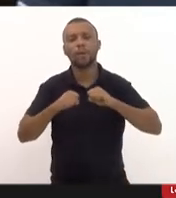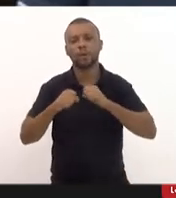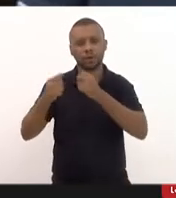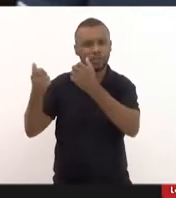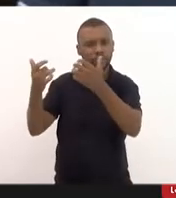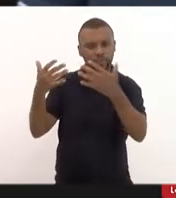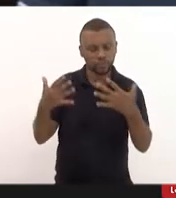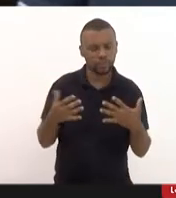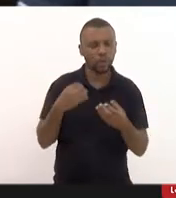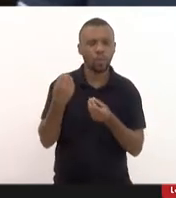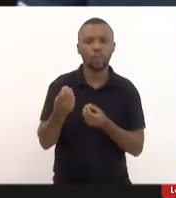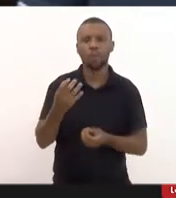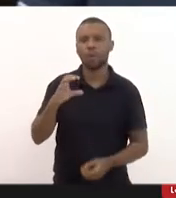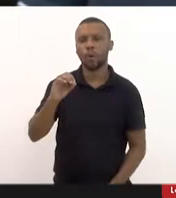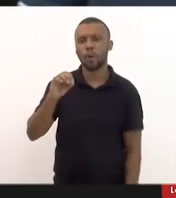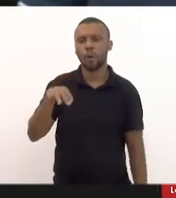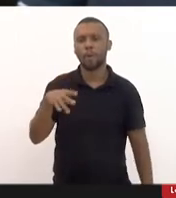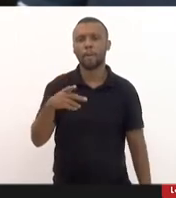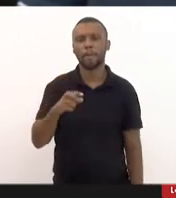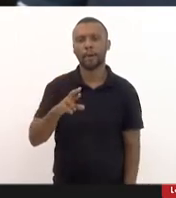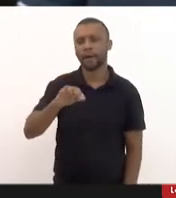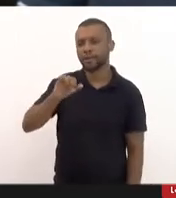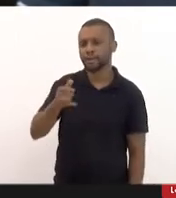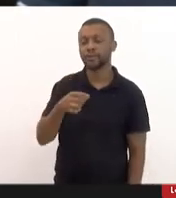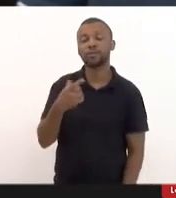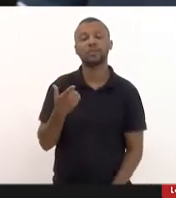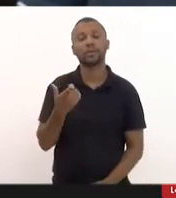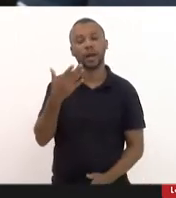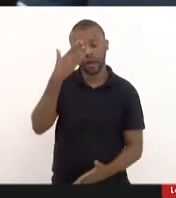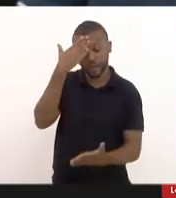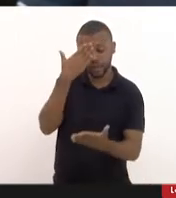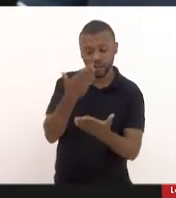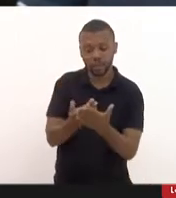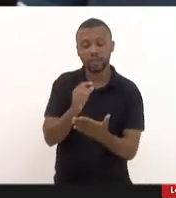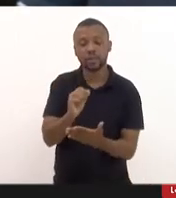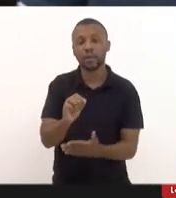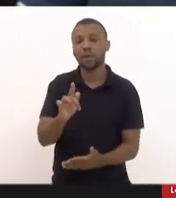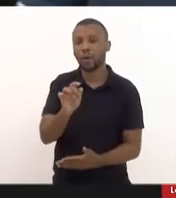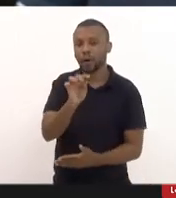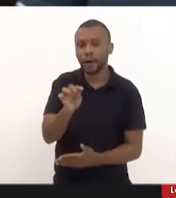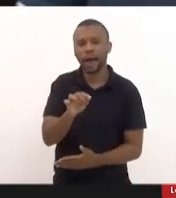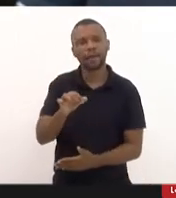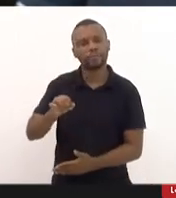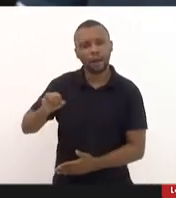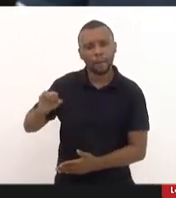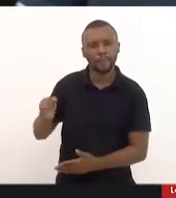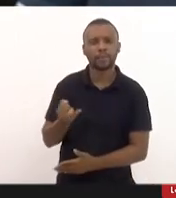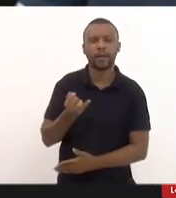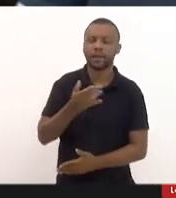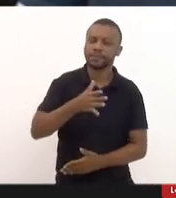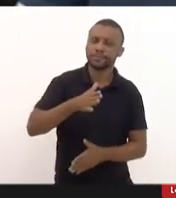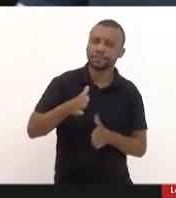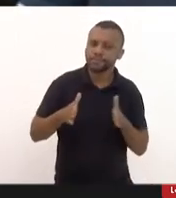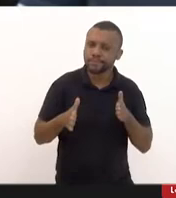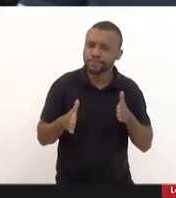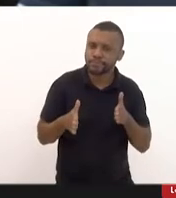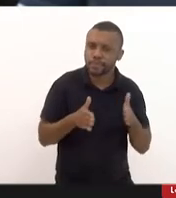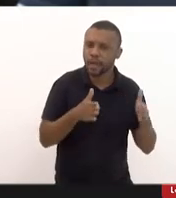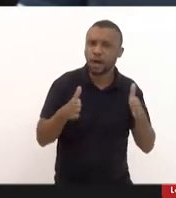como Comperde. A gente acredita que o aproveitamento do suprimento do gás a partir do Rota 3 vai ser um